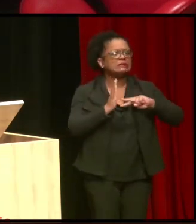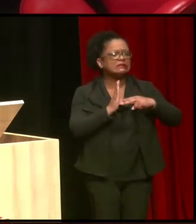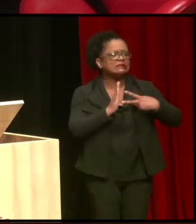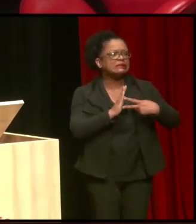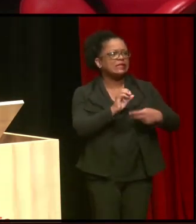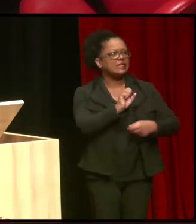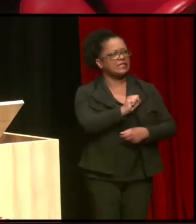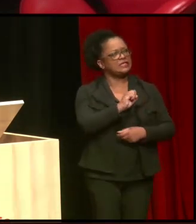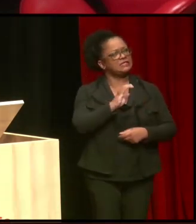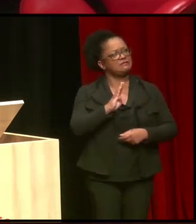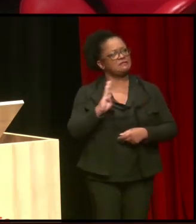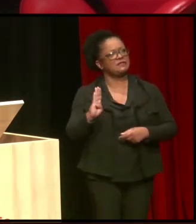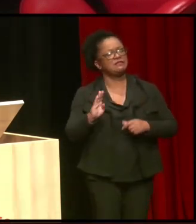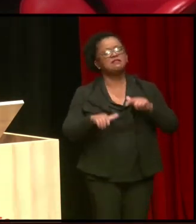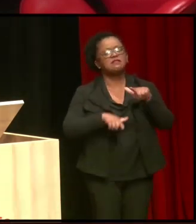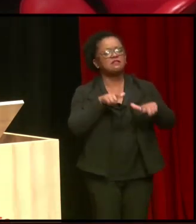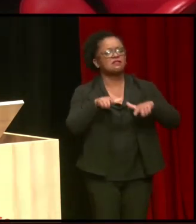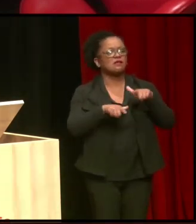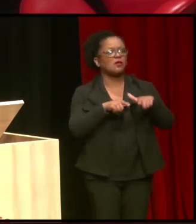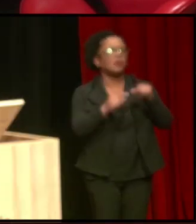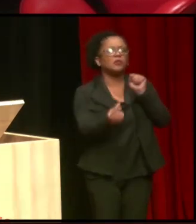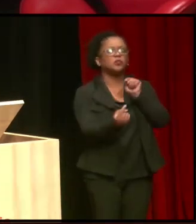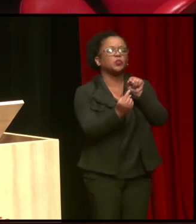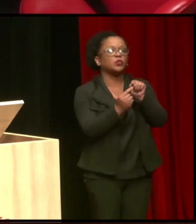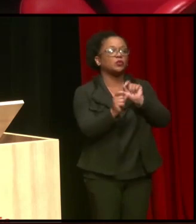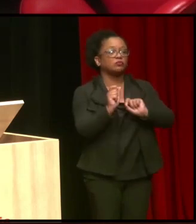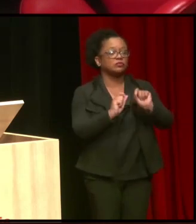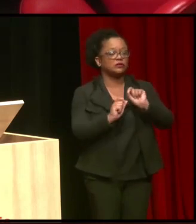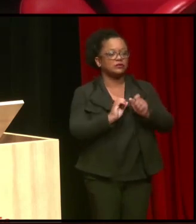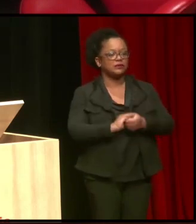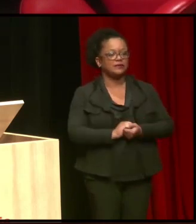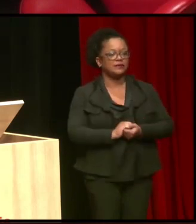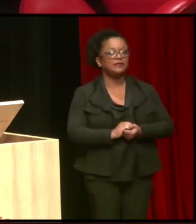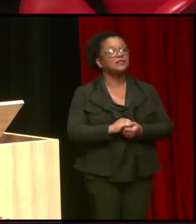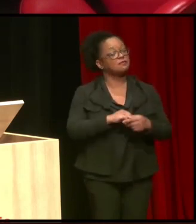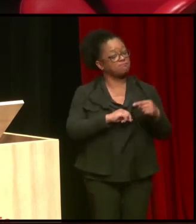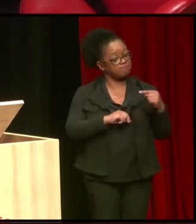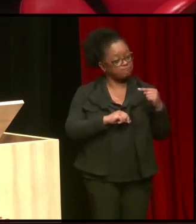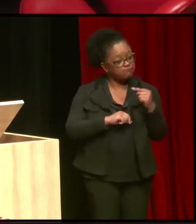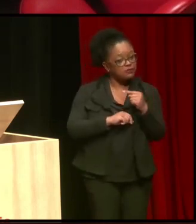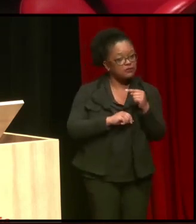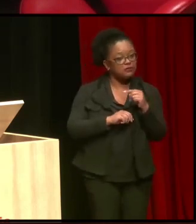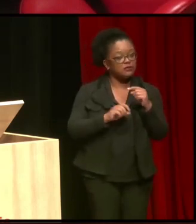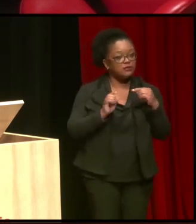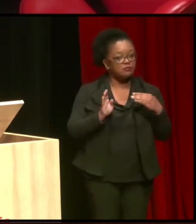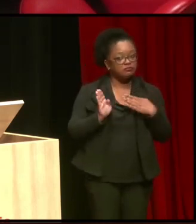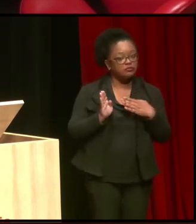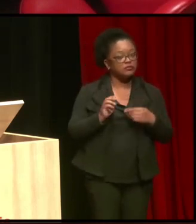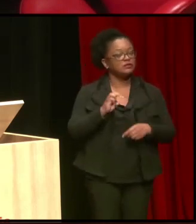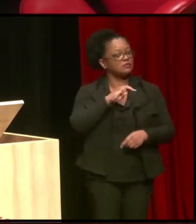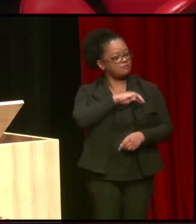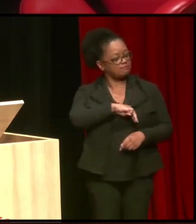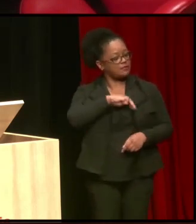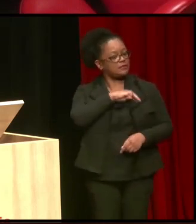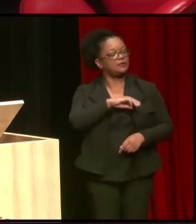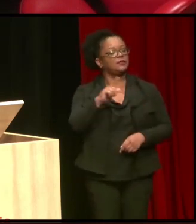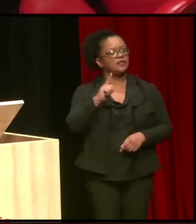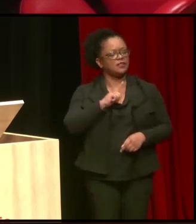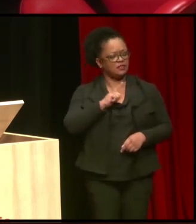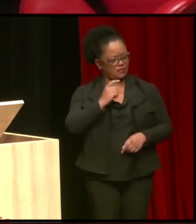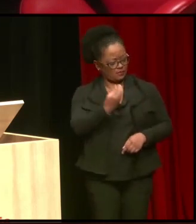o que? Vocês veem aqui que ela tem uma missão, né? Uma missão, transformar